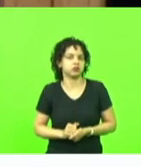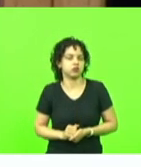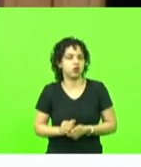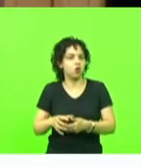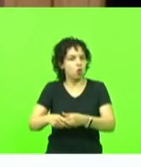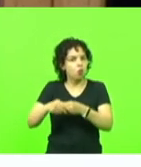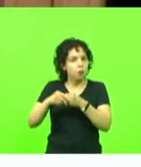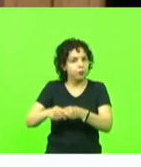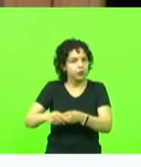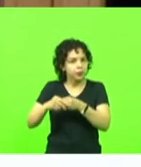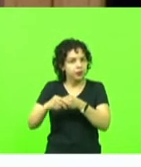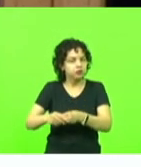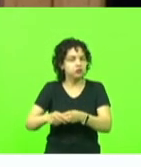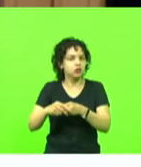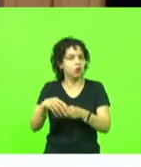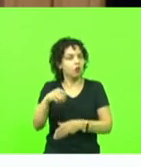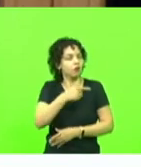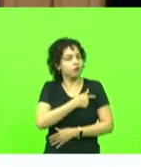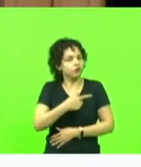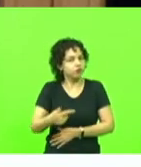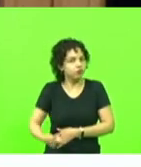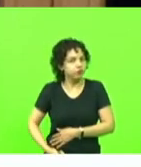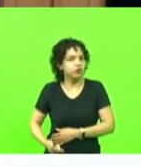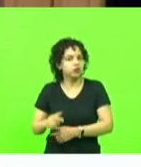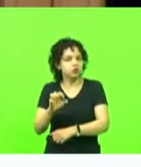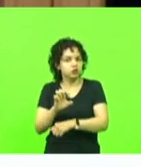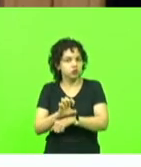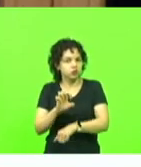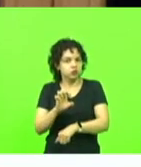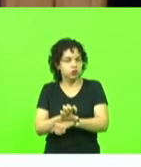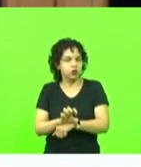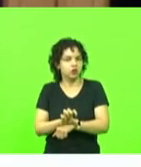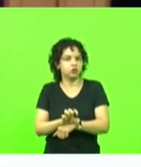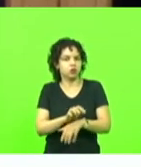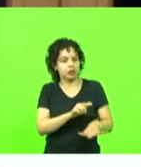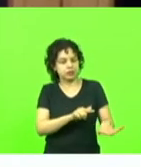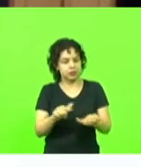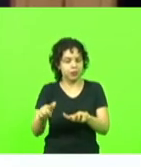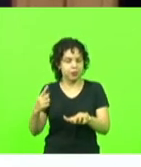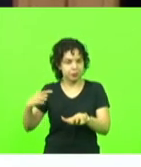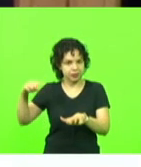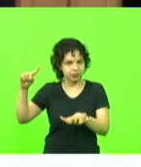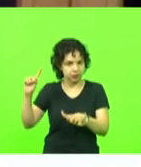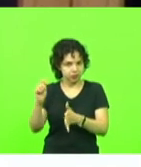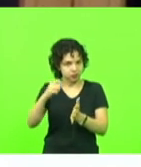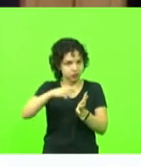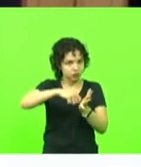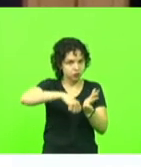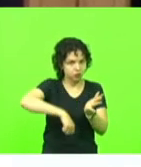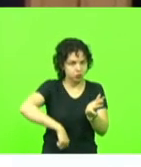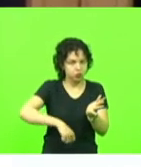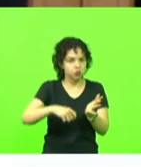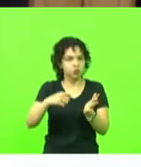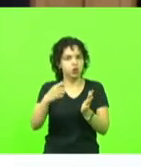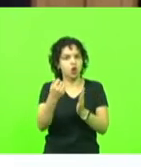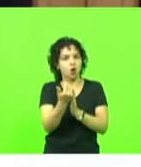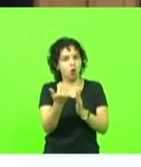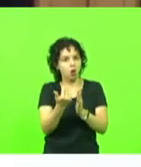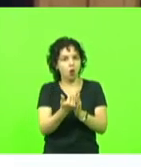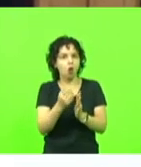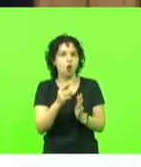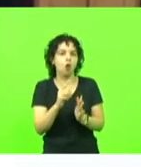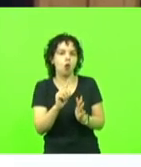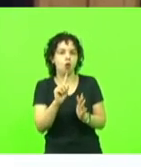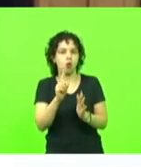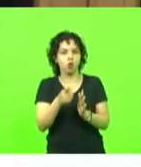cumprimentar o governo do Estado no que tange, na semana passada, a assinatura da ordem de serviço, da ordem